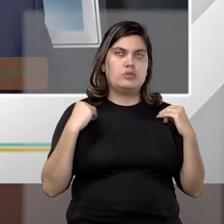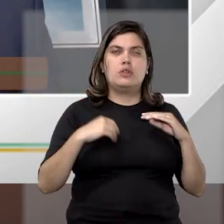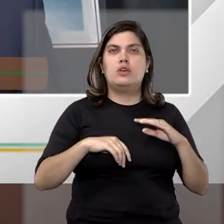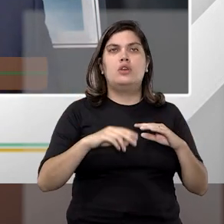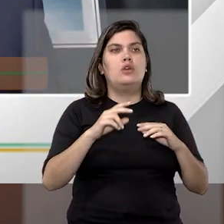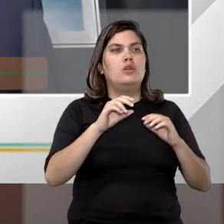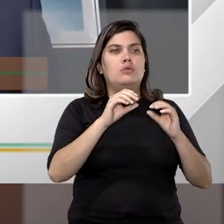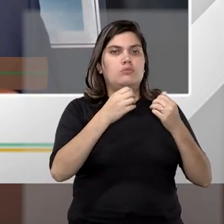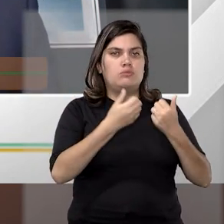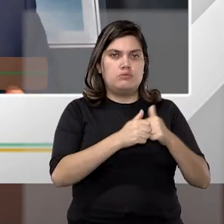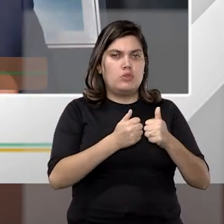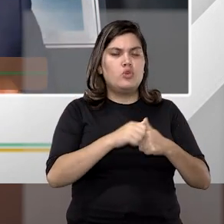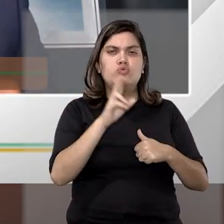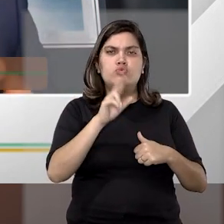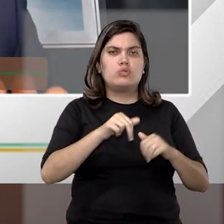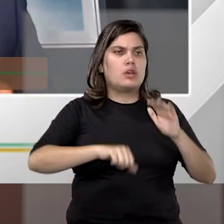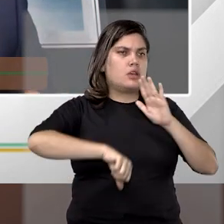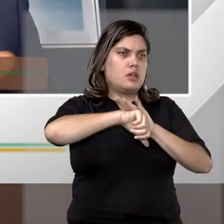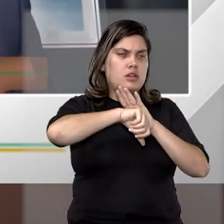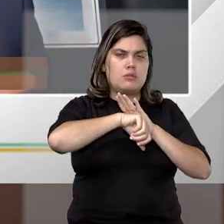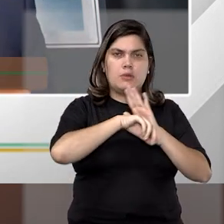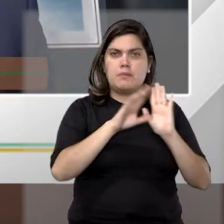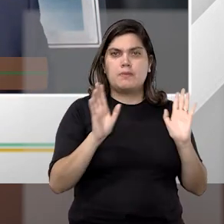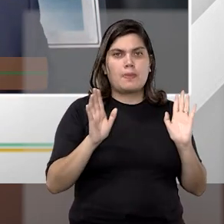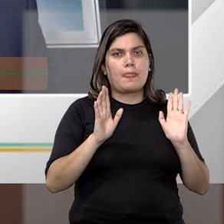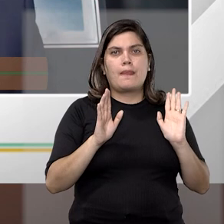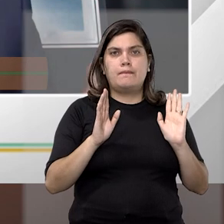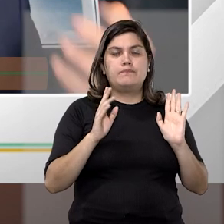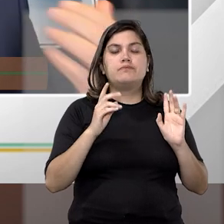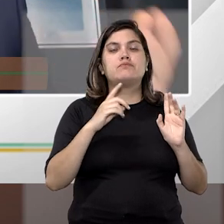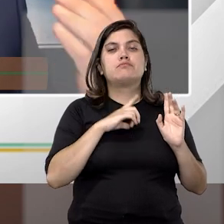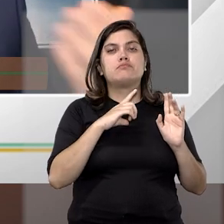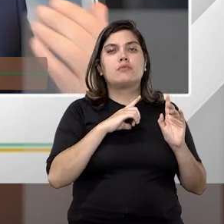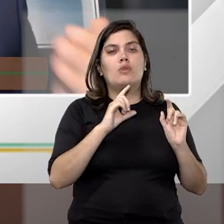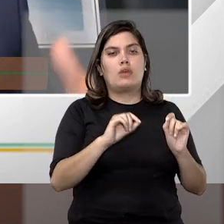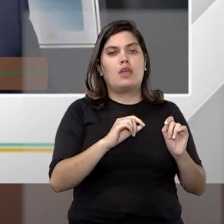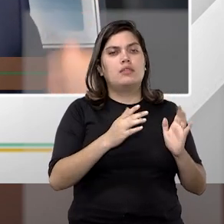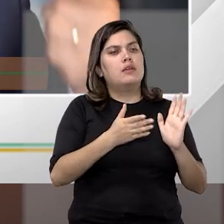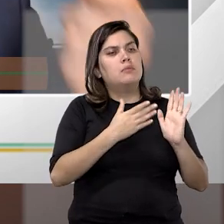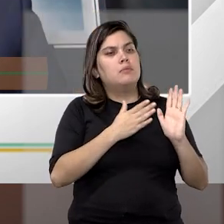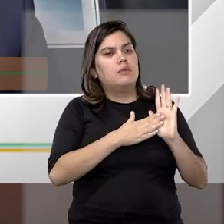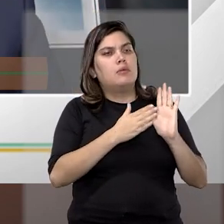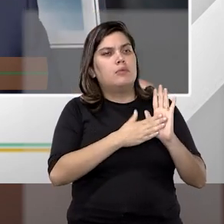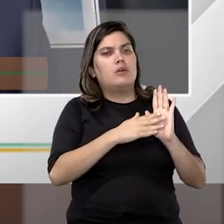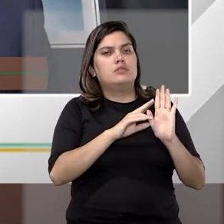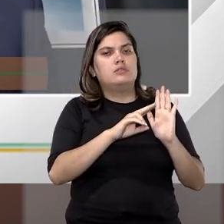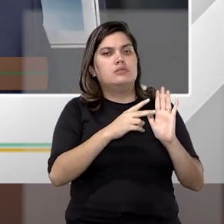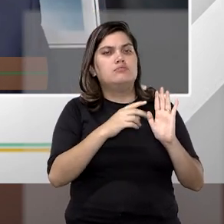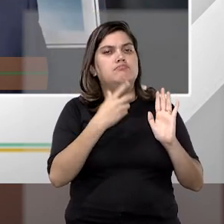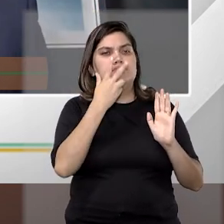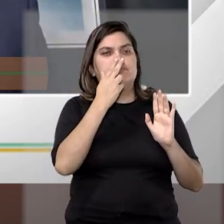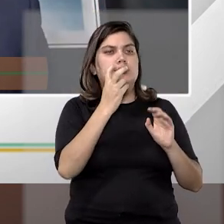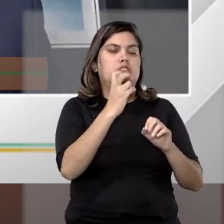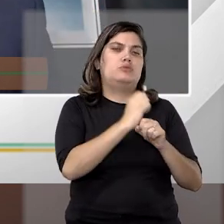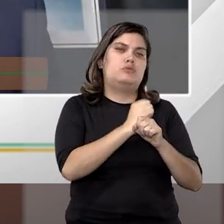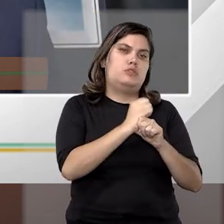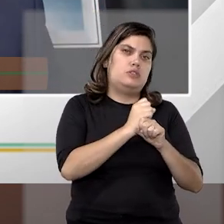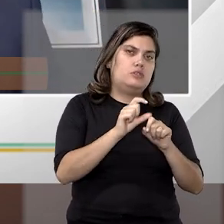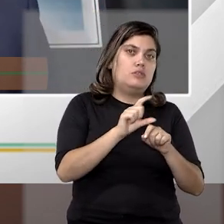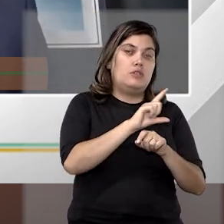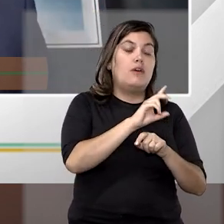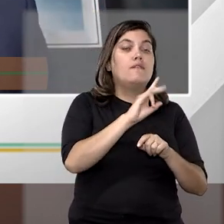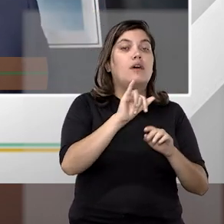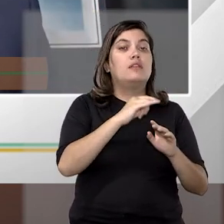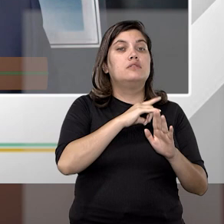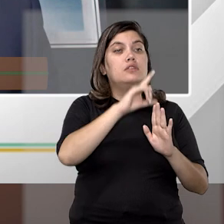cometeu nenhum crime nunca cometeu nenhum crime de menor potencial ofensivo que tenha recebido uma proposta de transação a menos